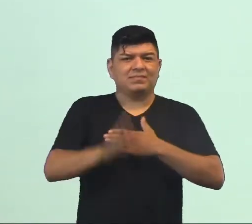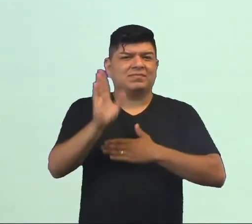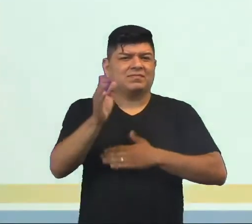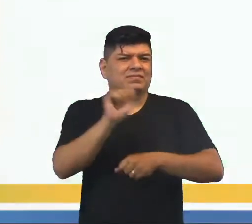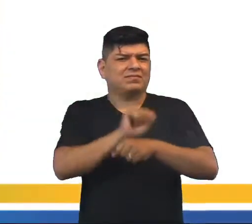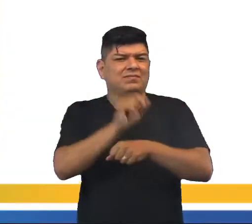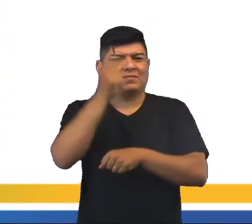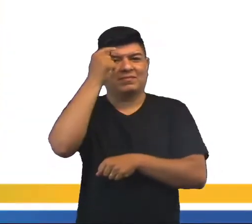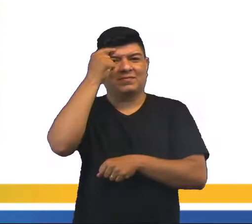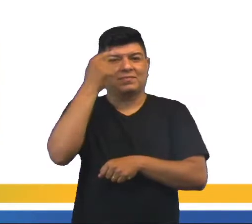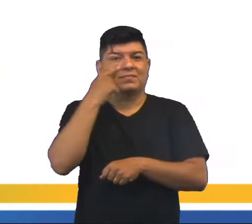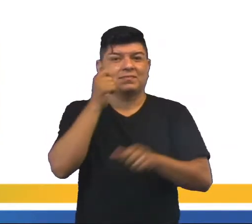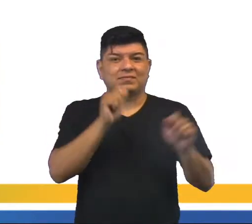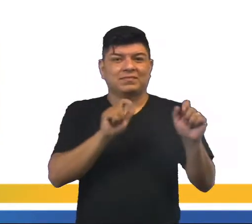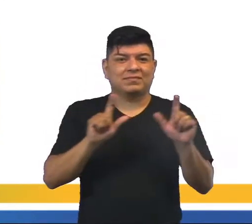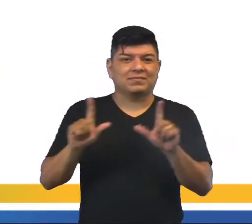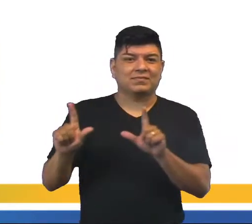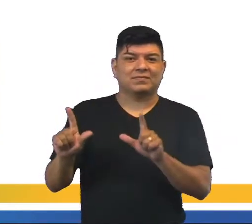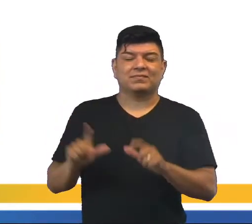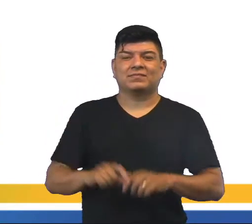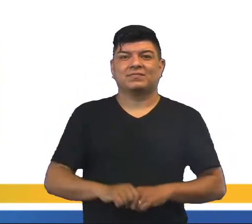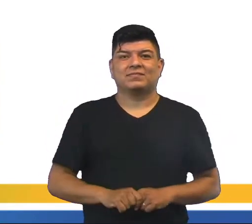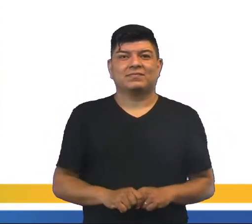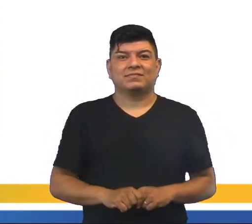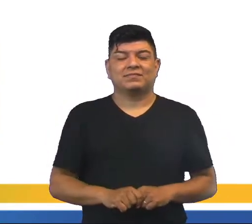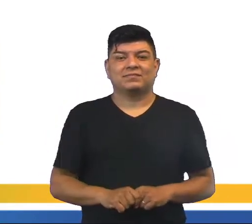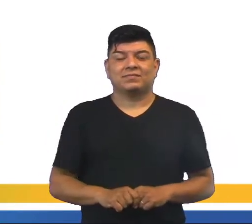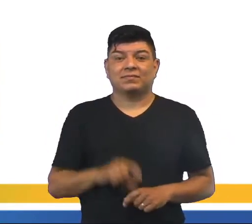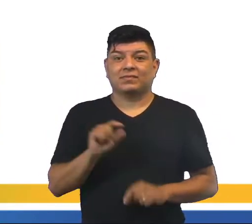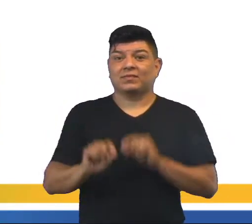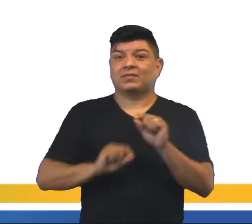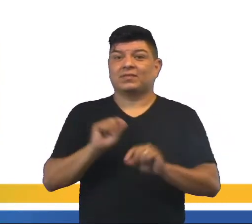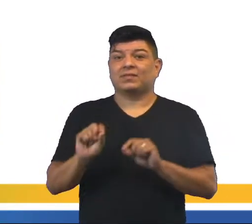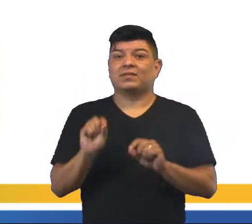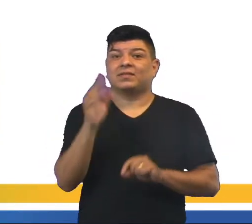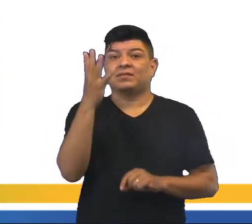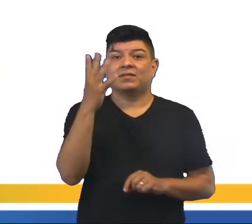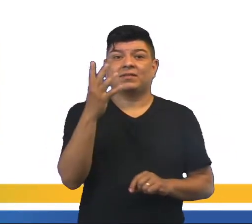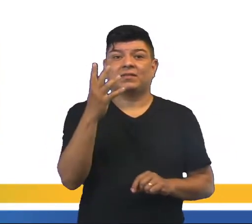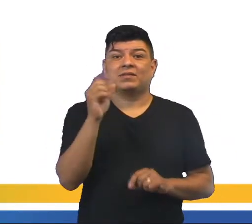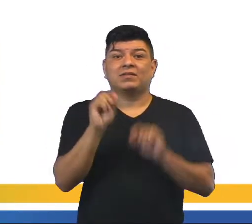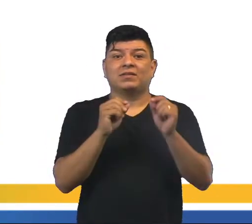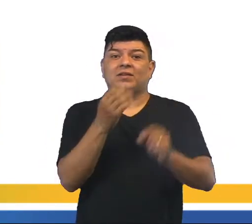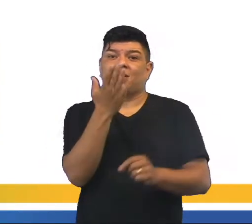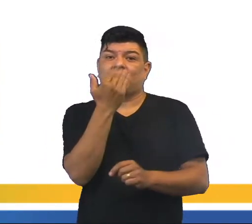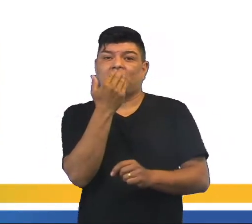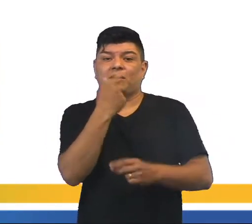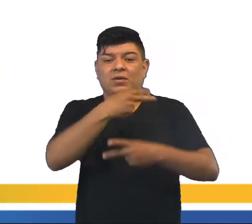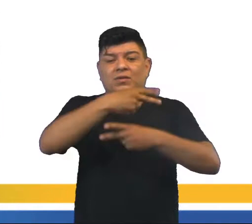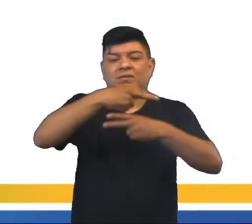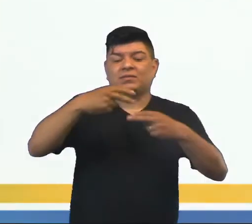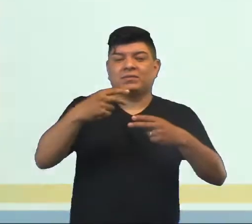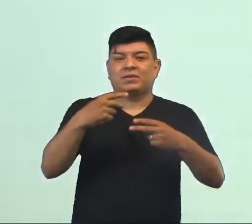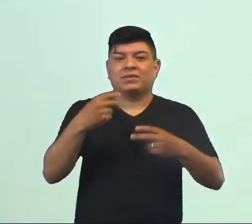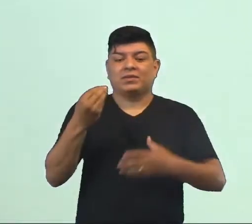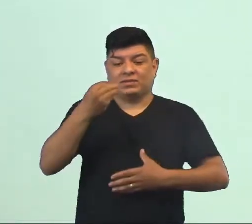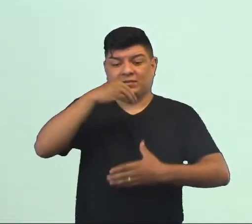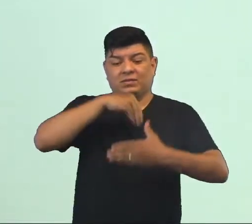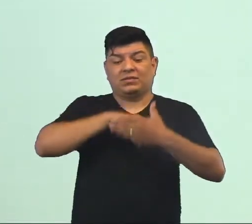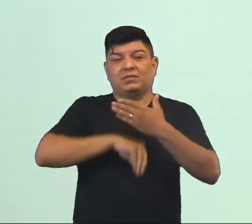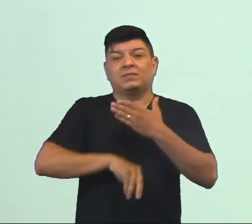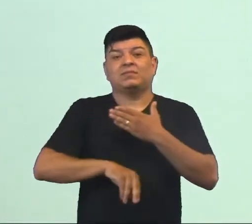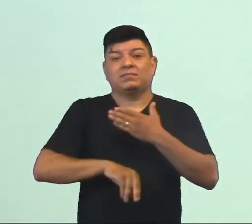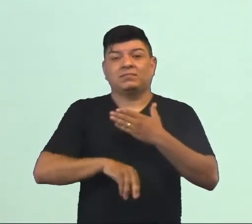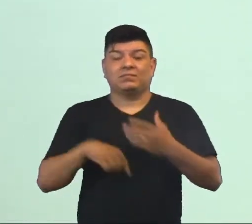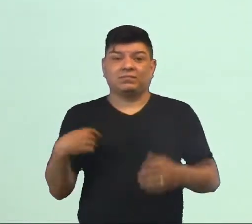Dá uma olhadinha comigo na telinha. O que acontece com os alimentos dentro do nosso corpo? Quando nós